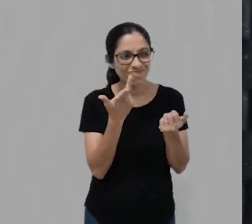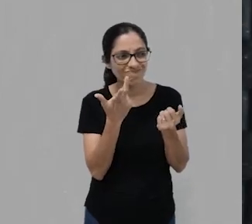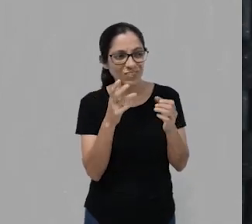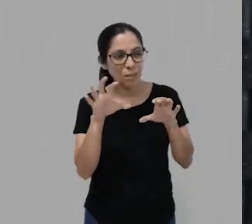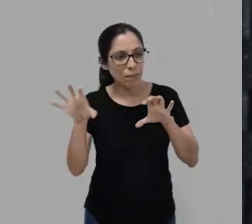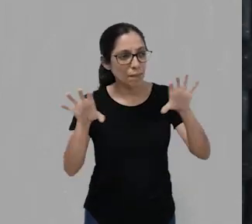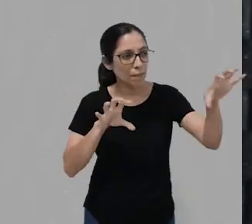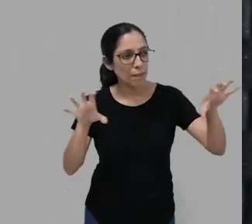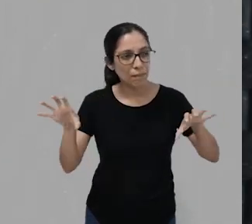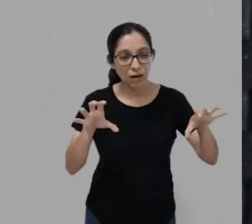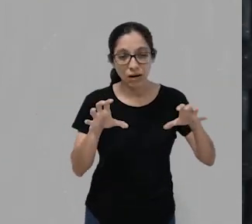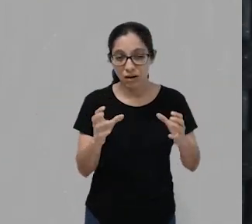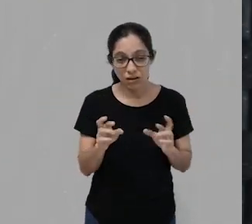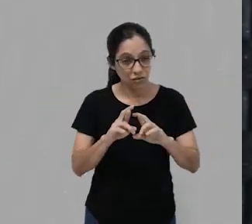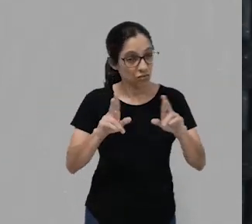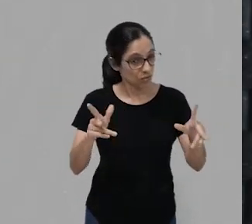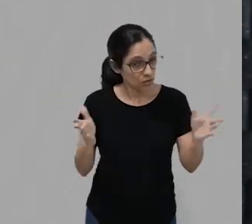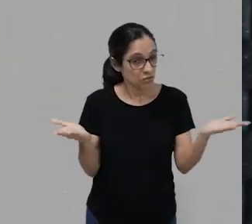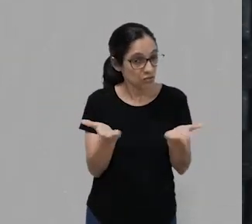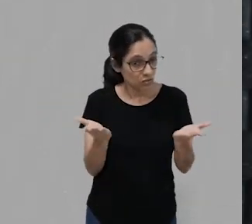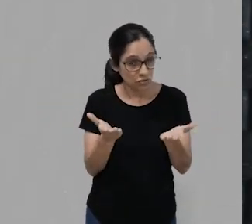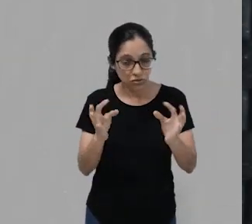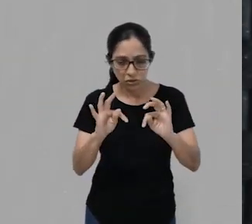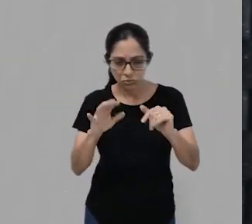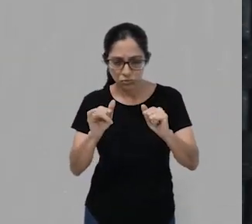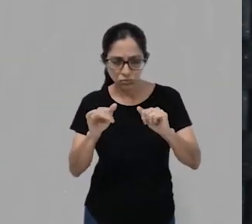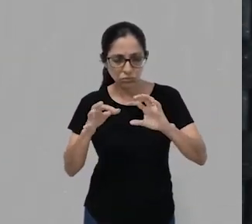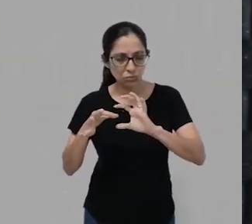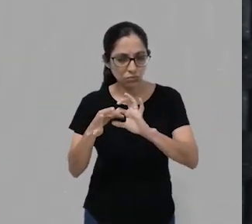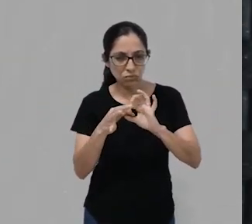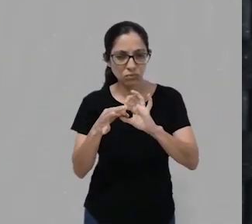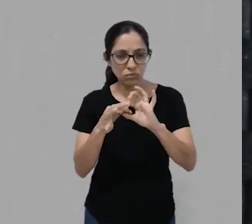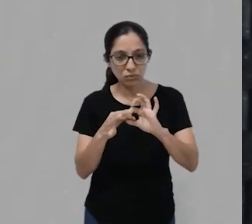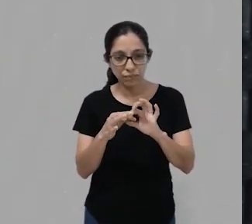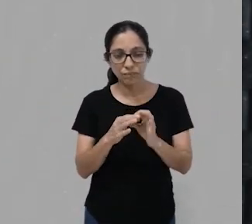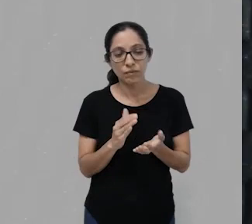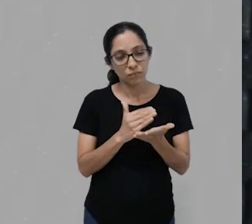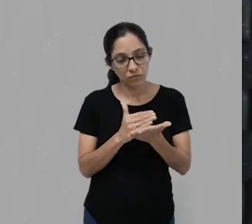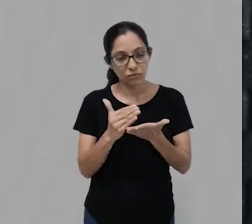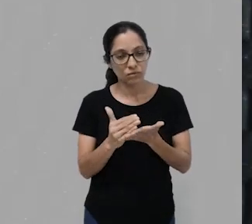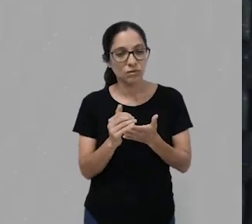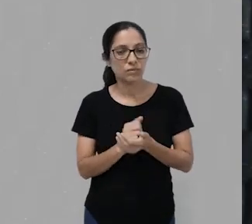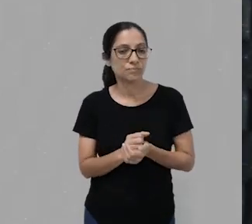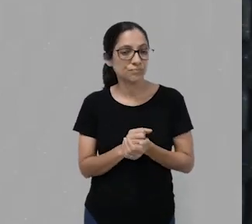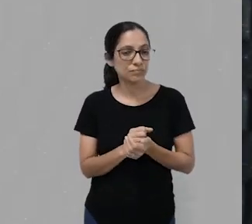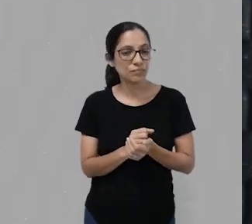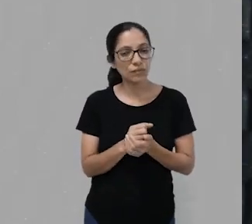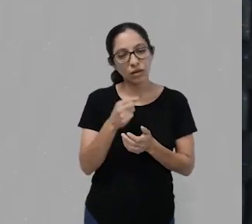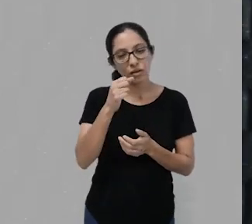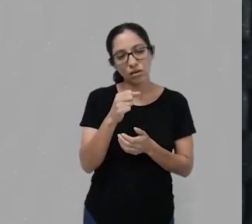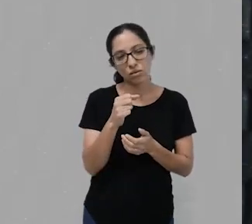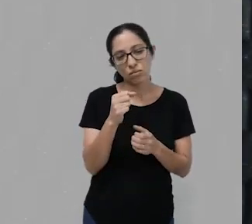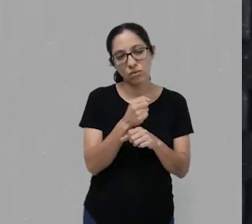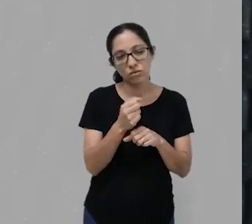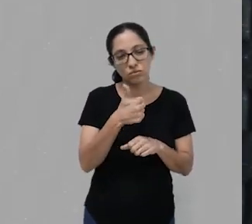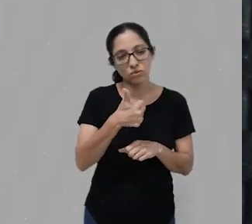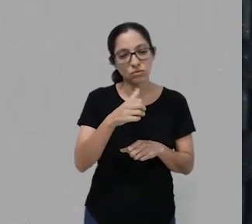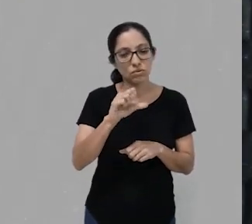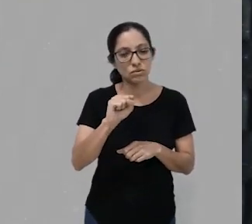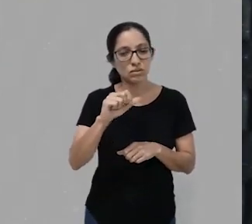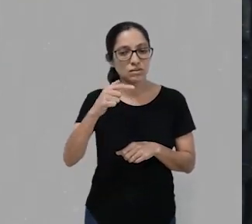é hoje. Mas vamos aqui continuar com a nossa ideia de badminton house aqui, em 1870.